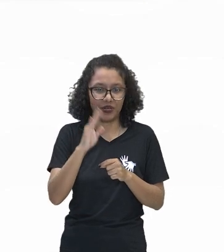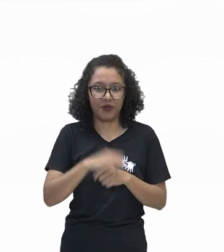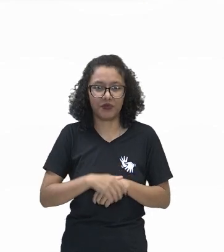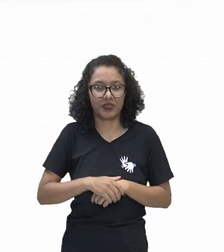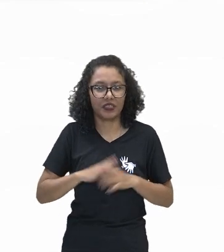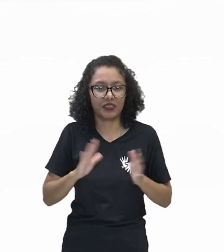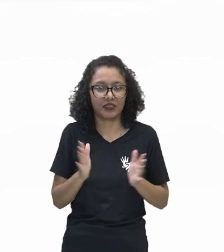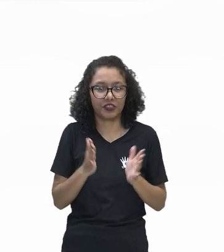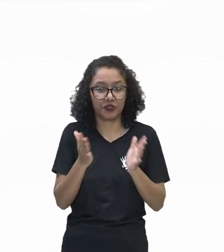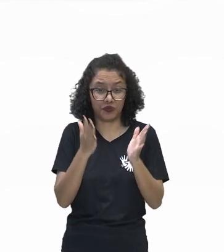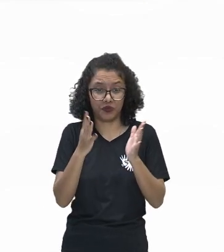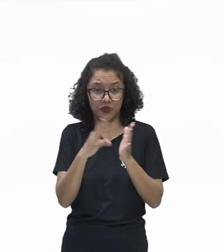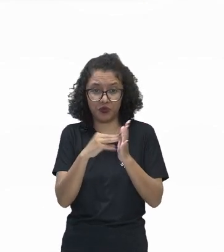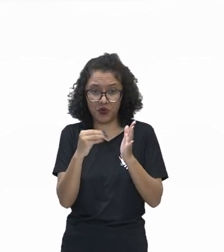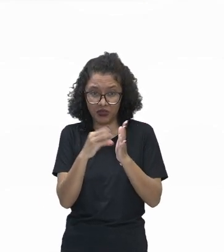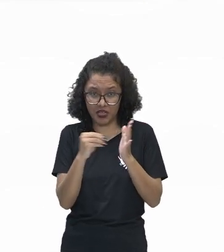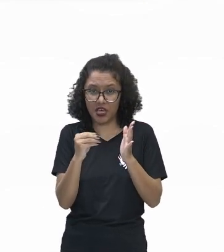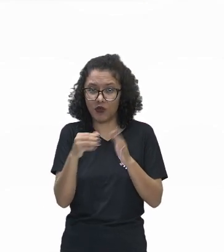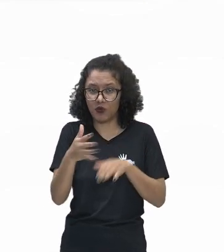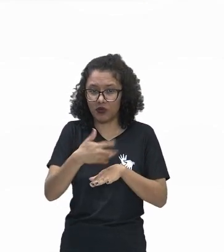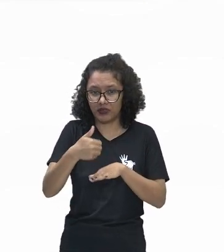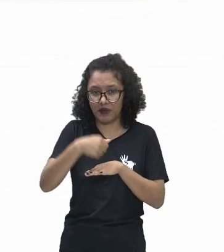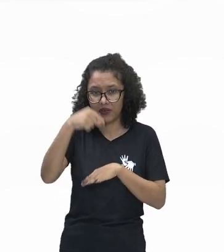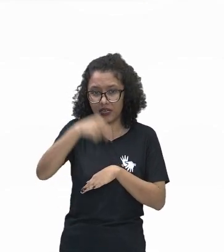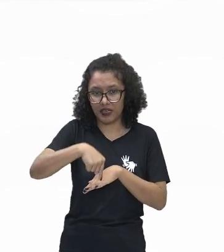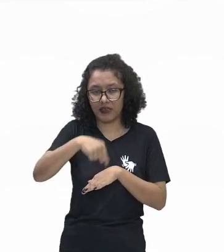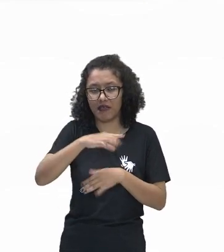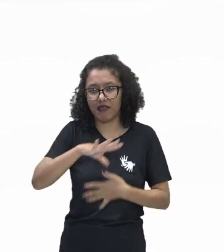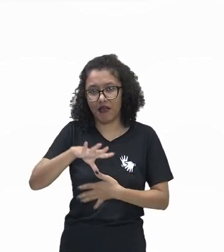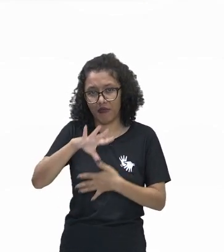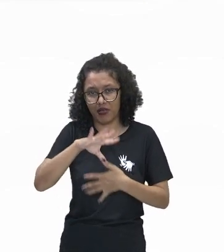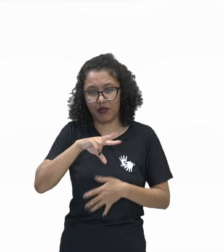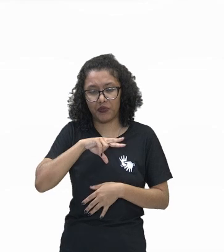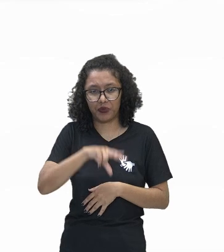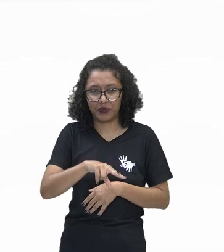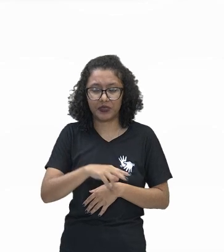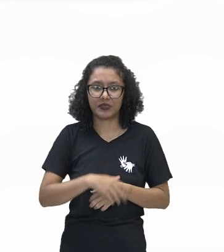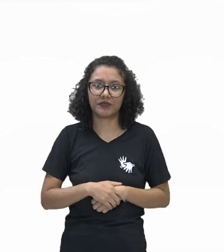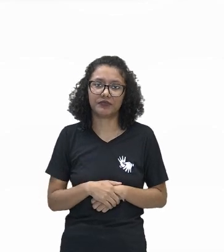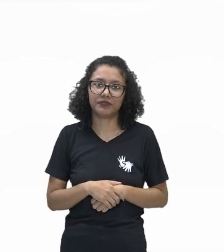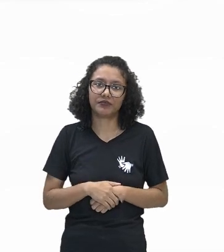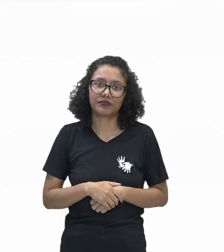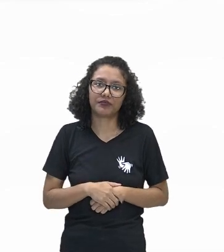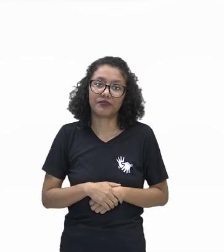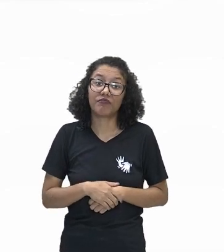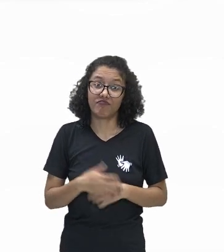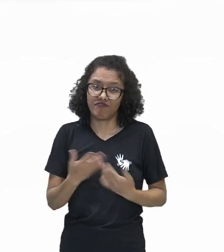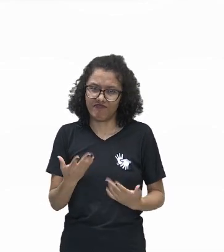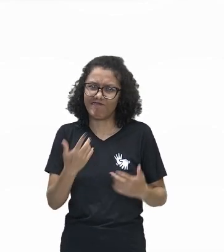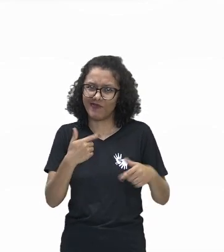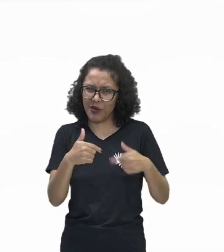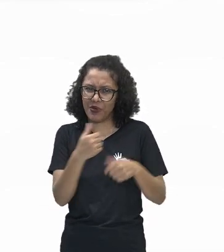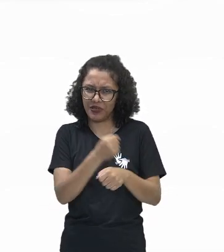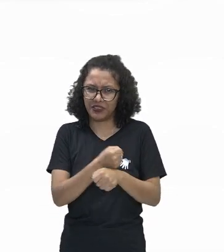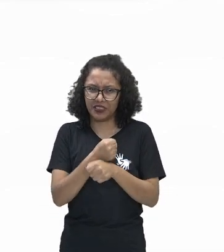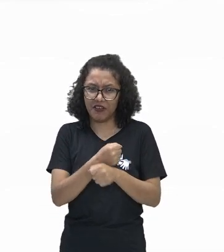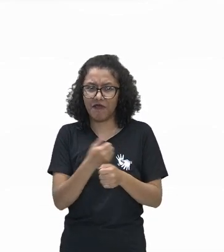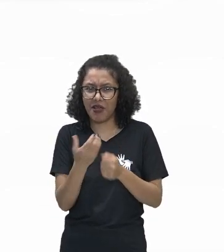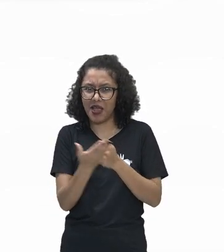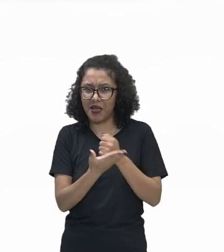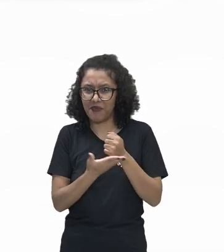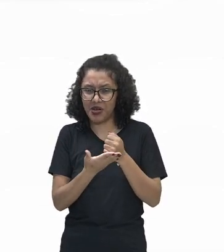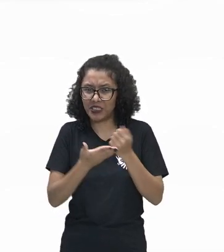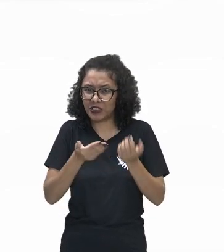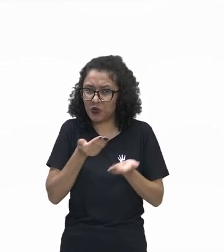modelo colonial na América Portuguesa. Então, o trabalho escravizado ele foi a base sobre a qual